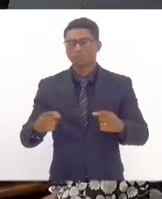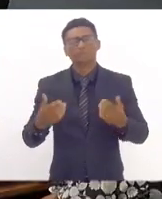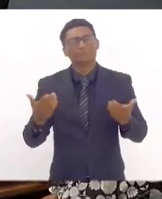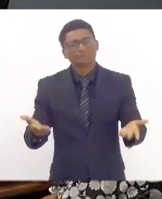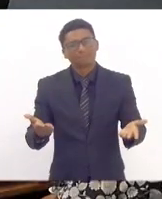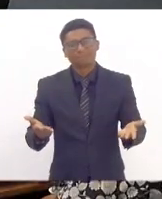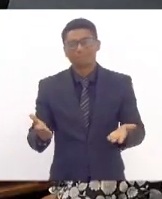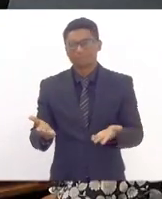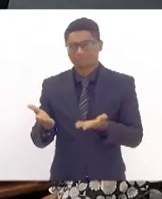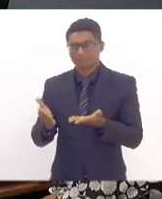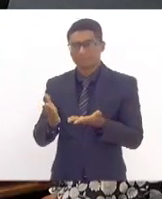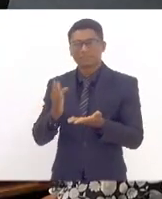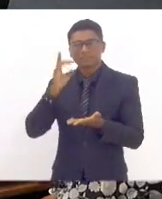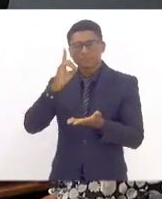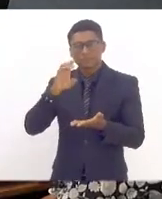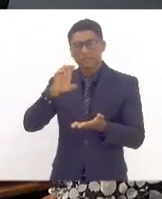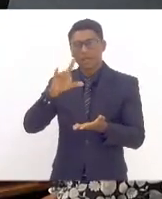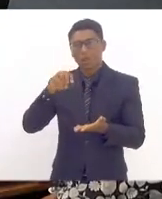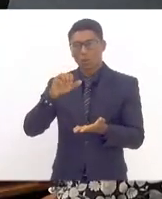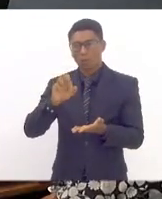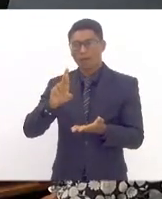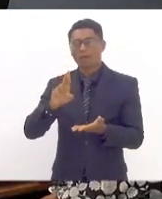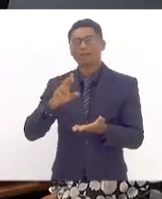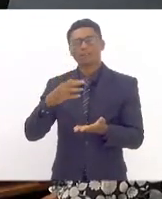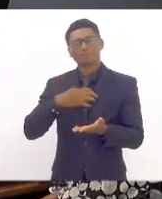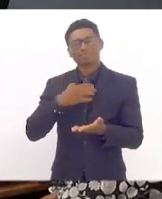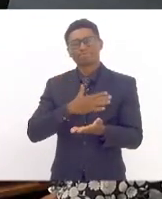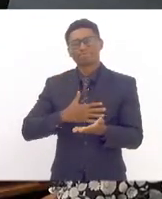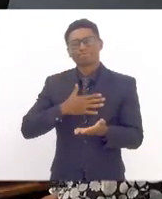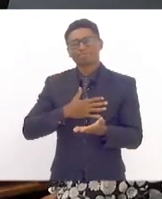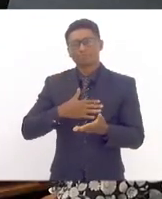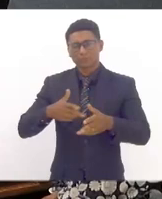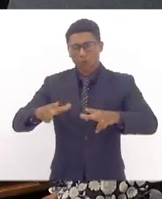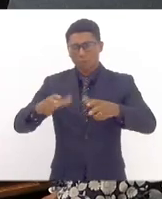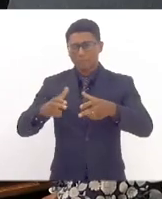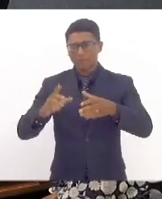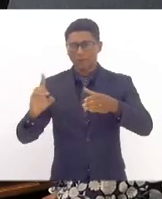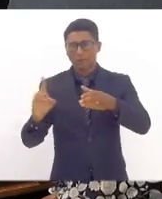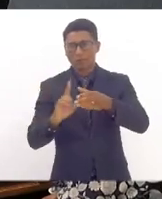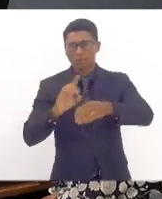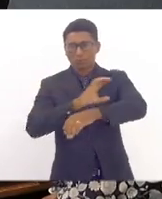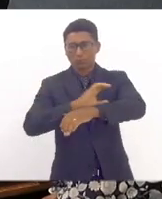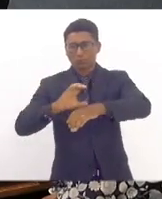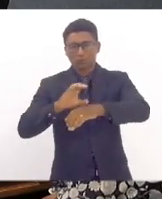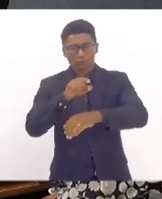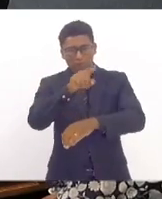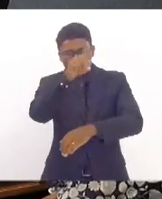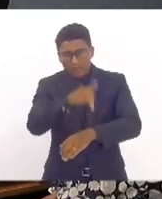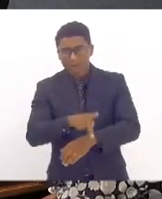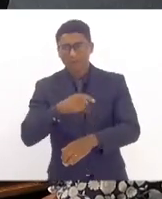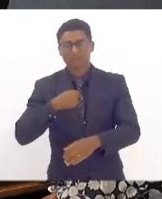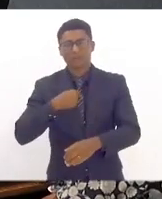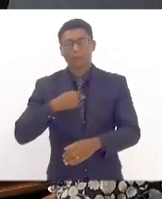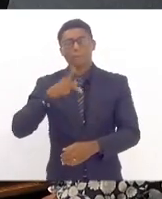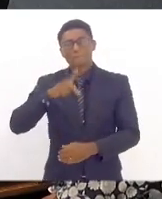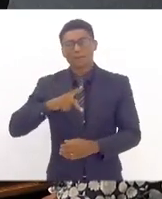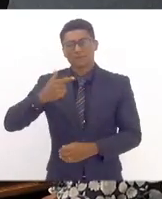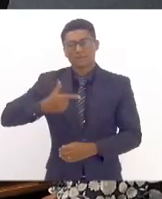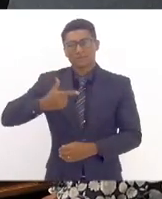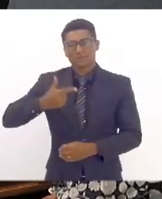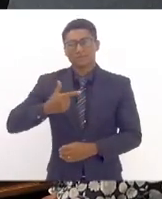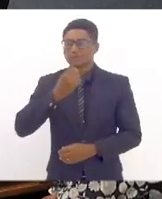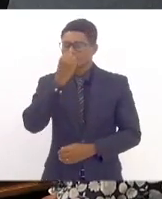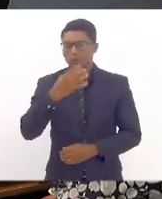muito grato para mim ter feito parte da comissão de cultura sobre a sua presidência como vice-presidente da comissão quero